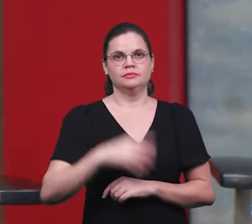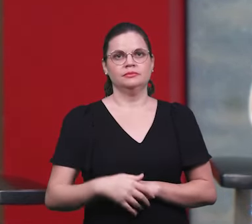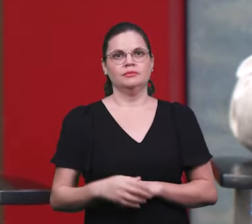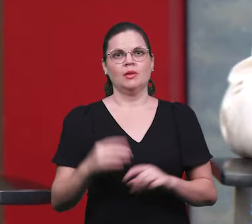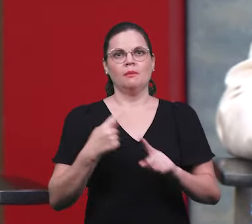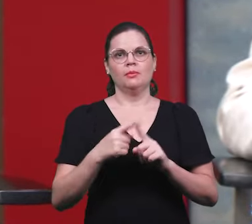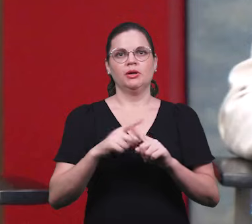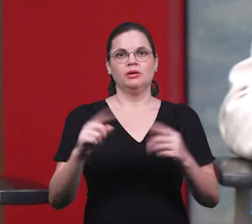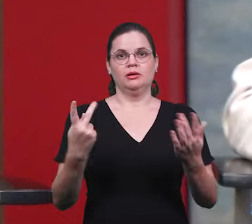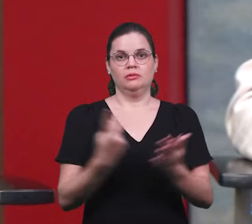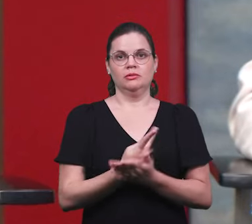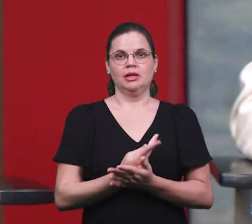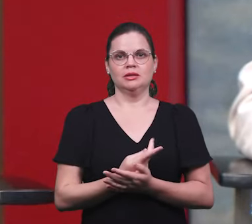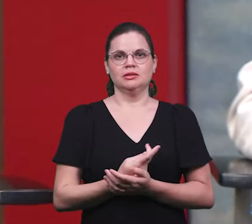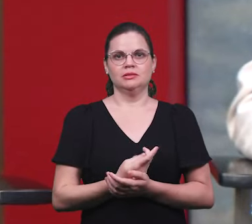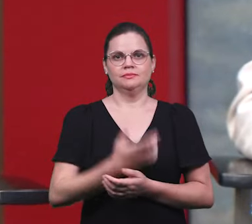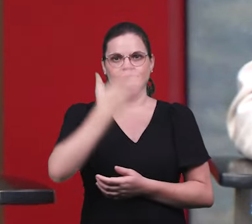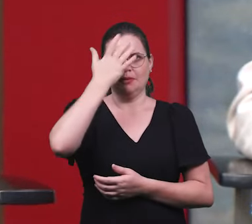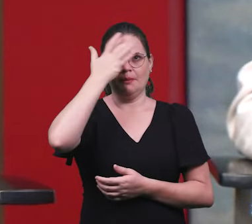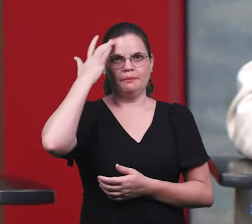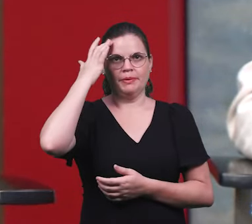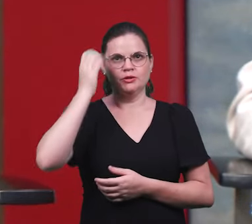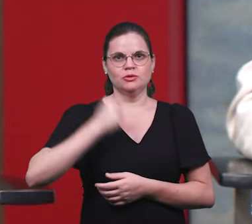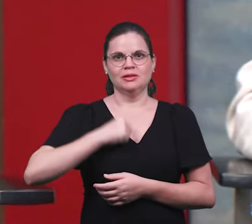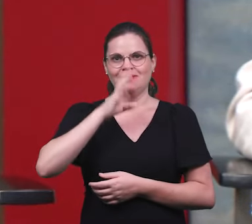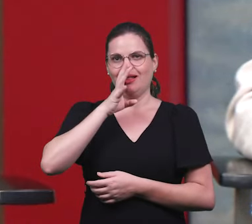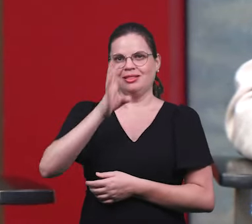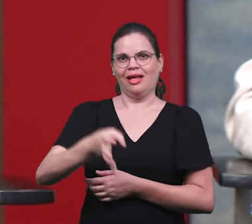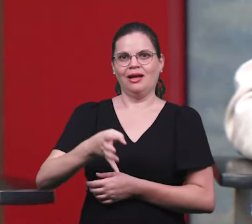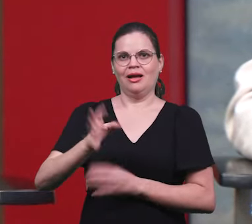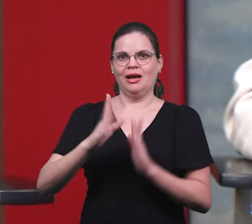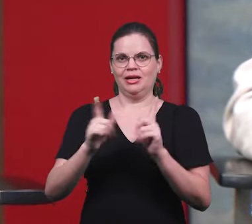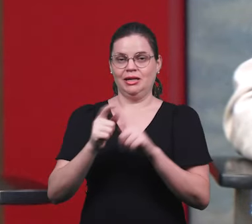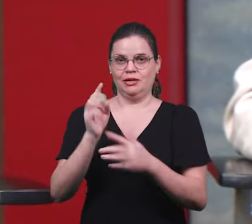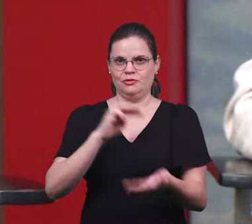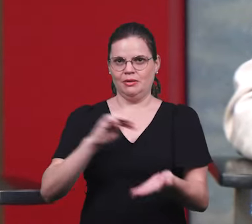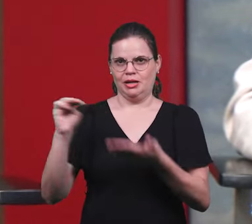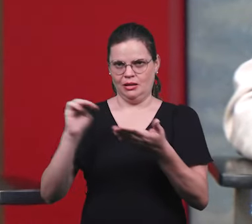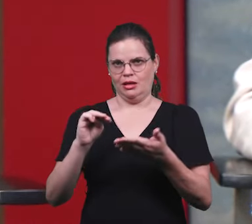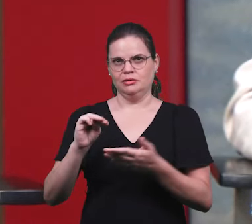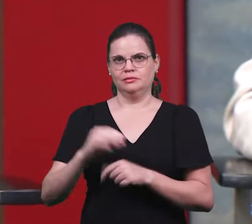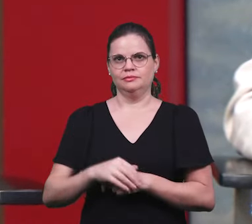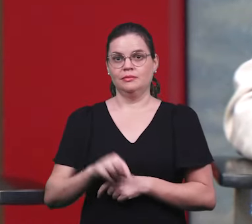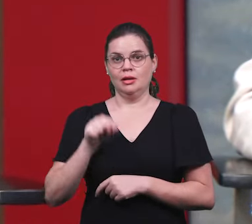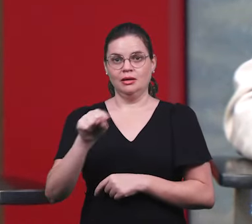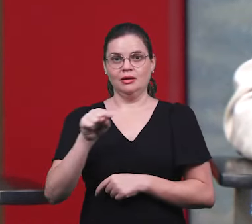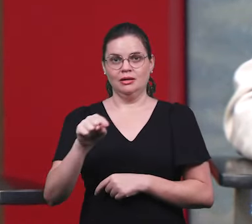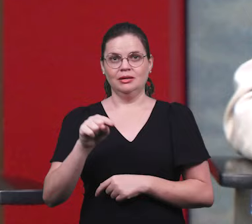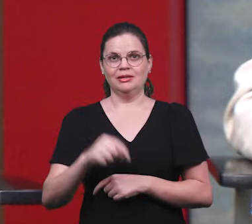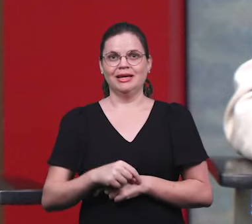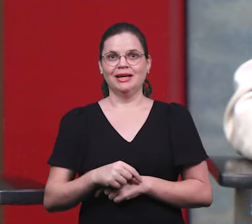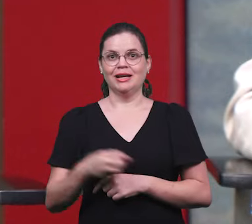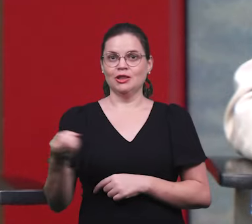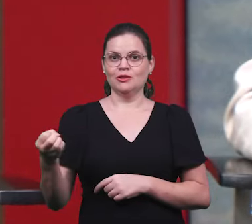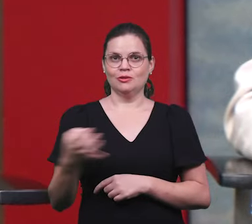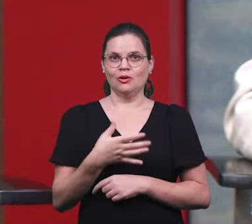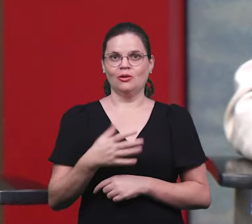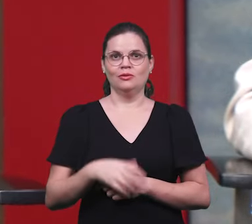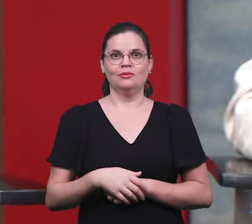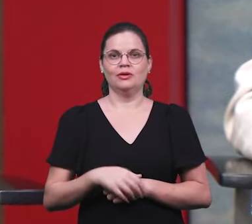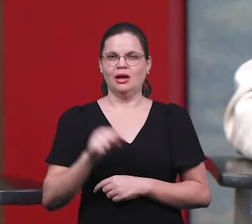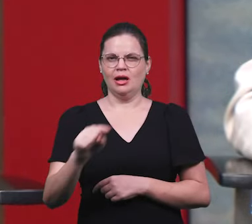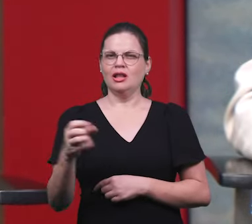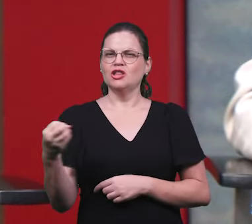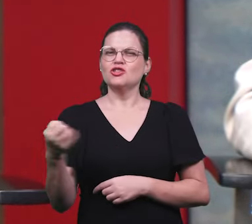porque alguém estava agredindo a igreja Maranata. E ela era nova na igreja Maranata, ela